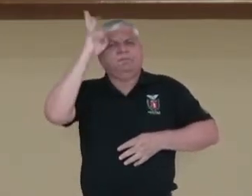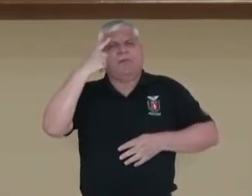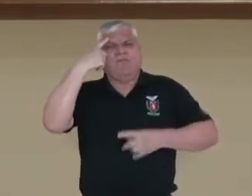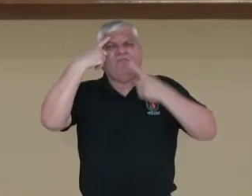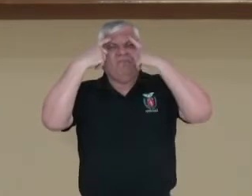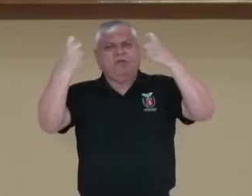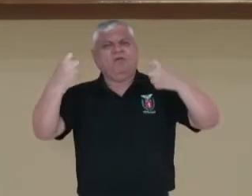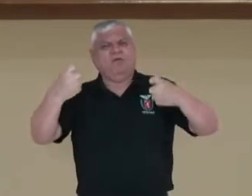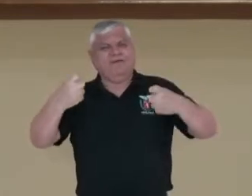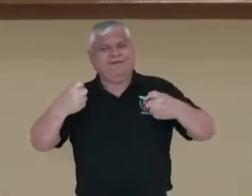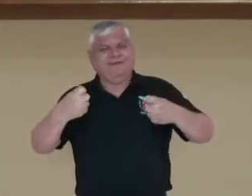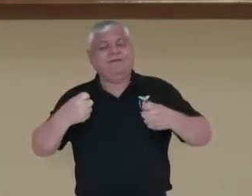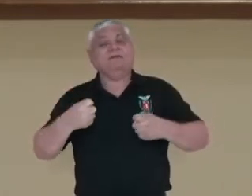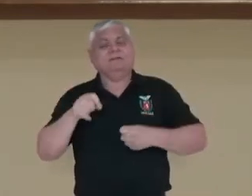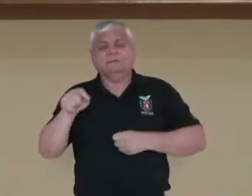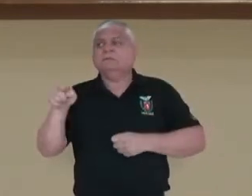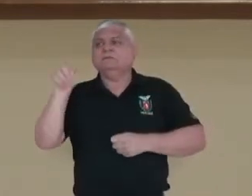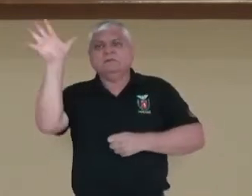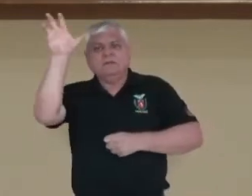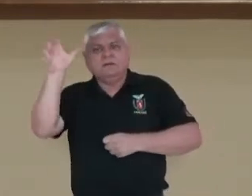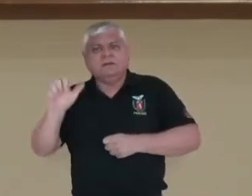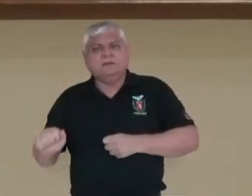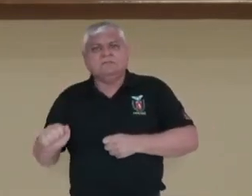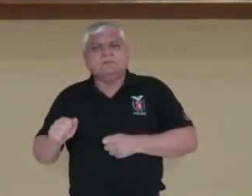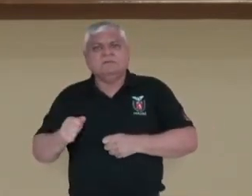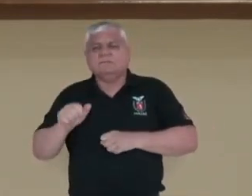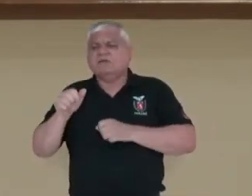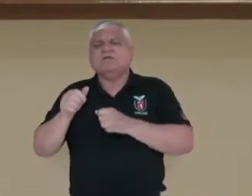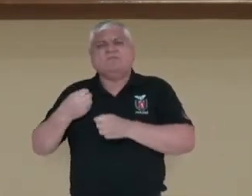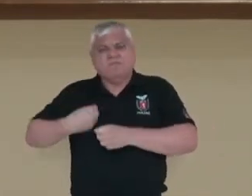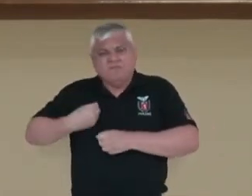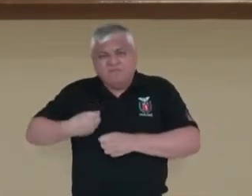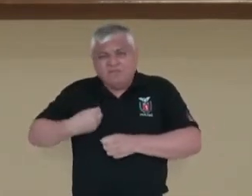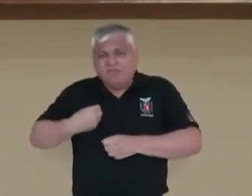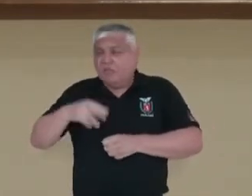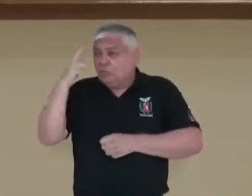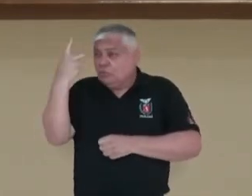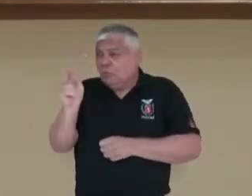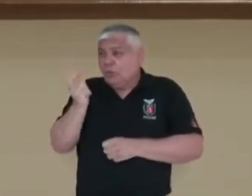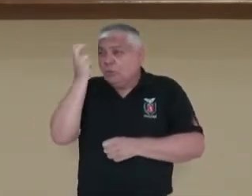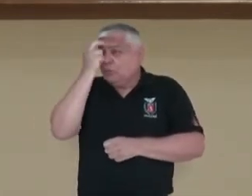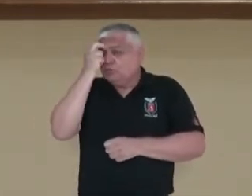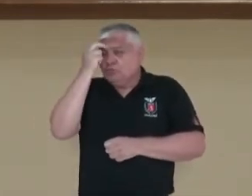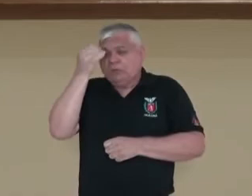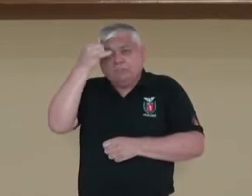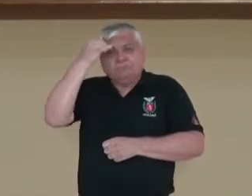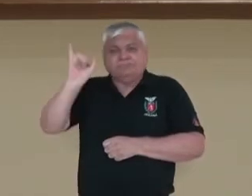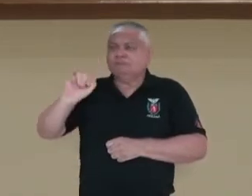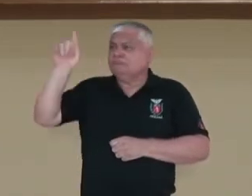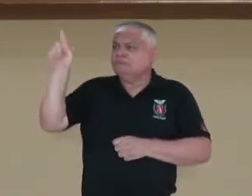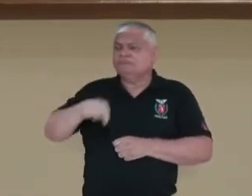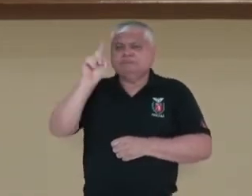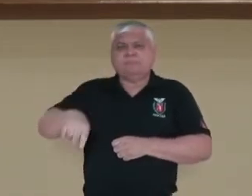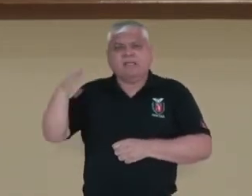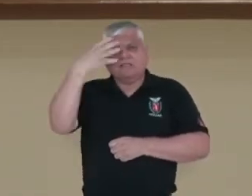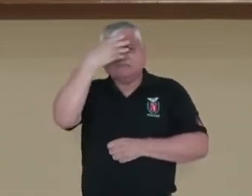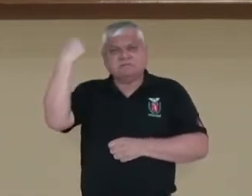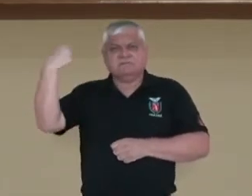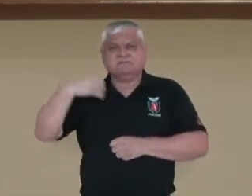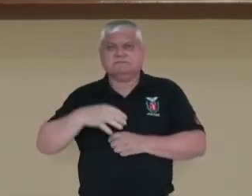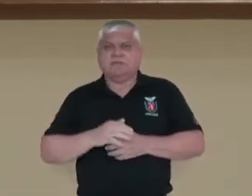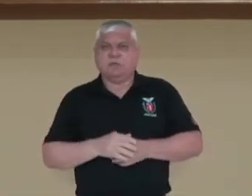foi permitido que elas continuassem vivendo em nada aquilo que dizia respeito à sua cultura e aos seus costumes.